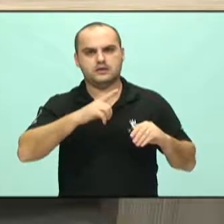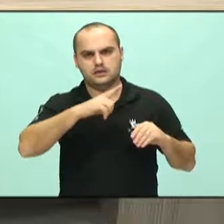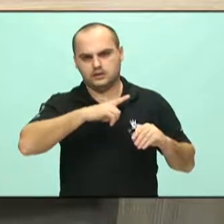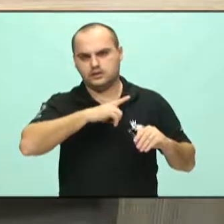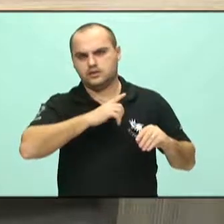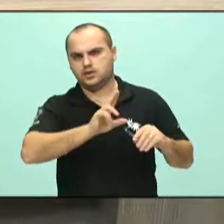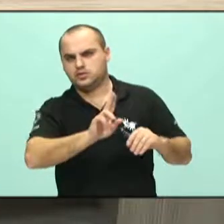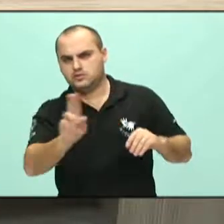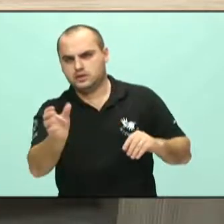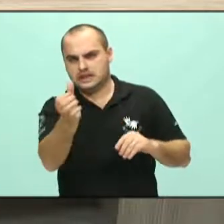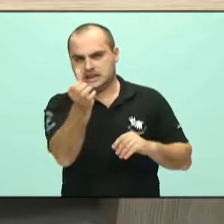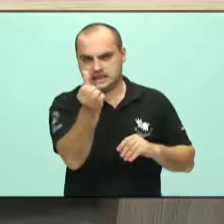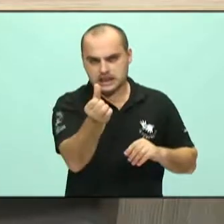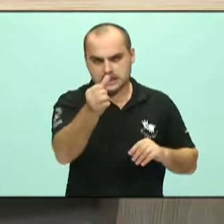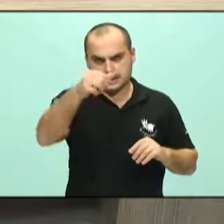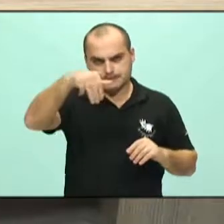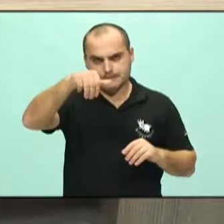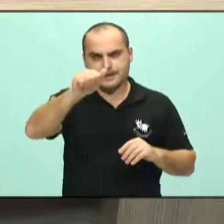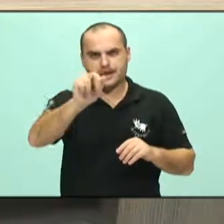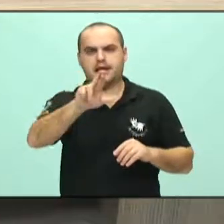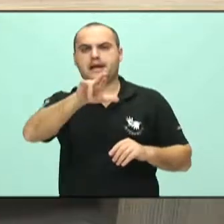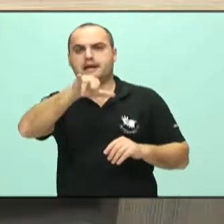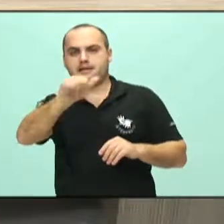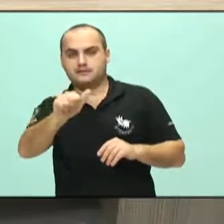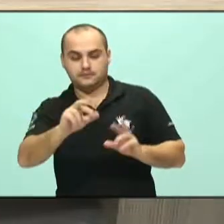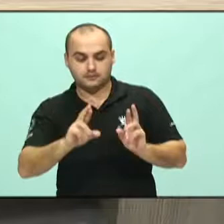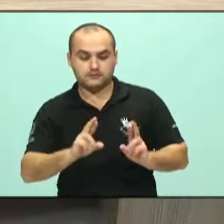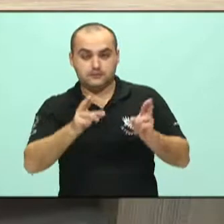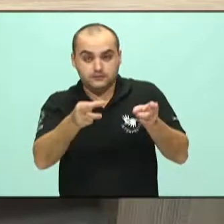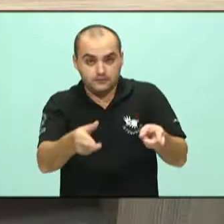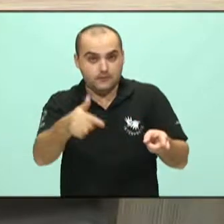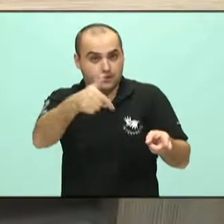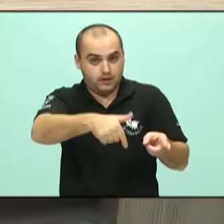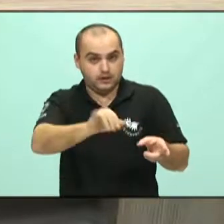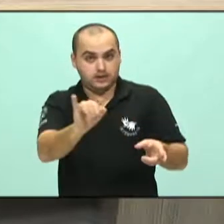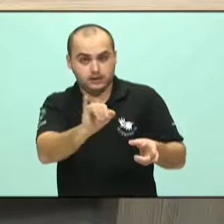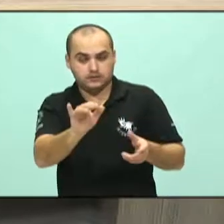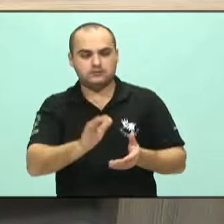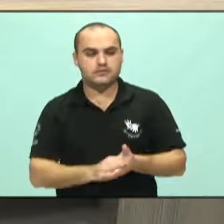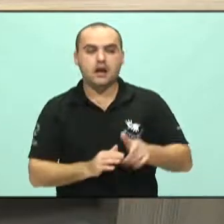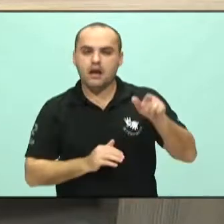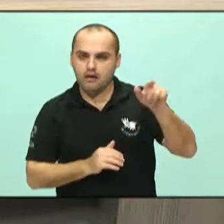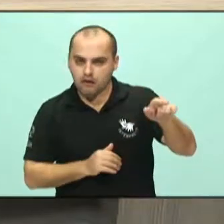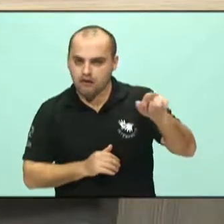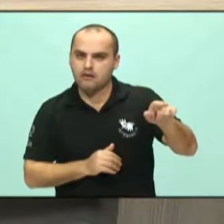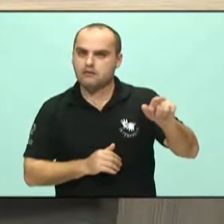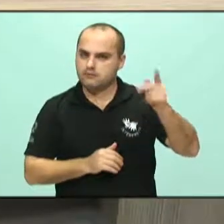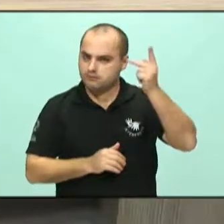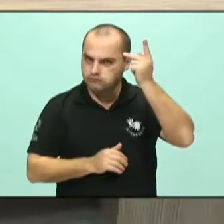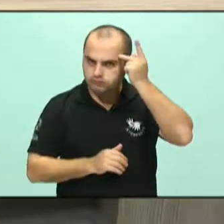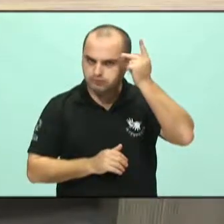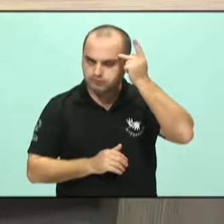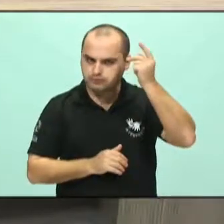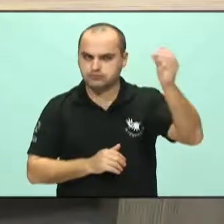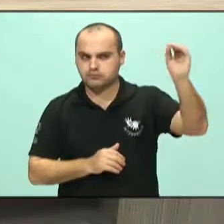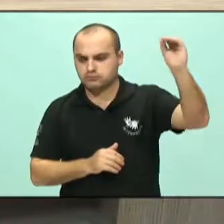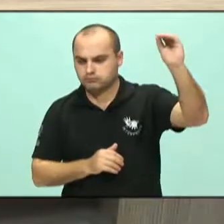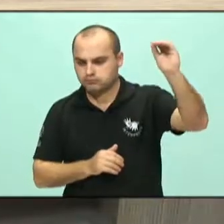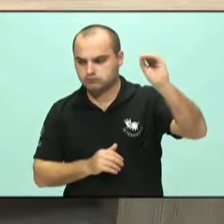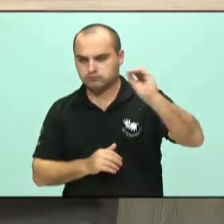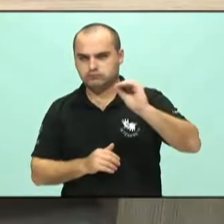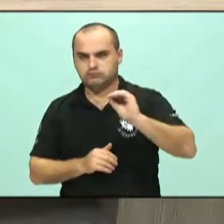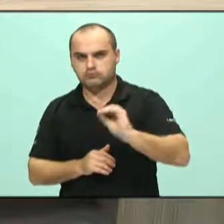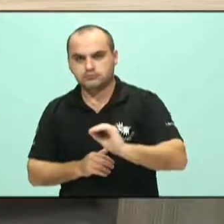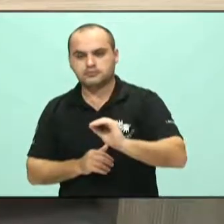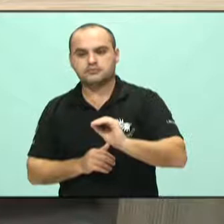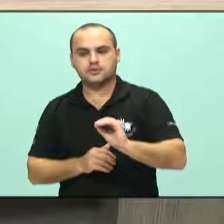Sesmaria, na região da Foz do Itajaí. Ele era paulista, ele veio como